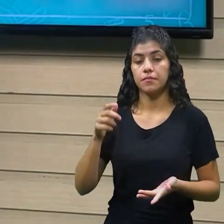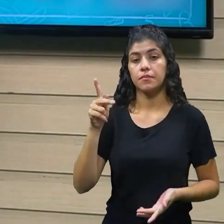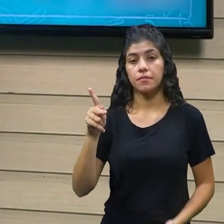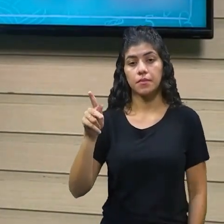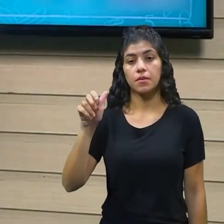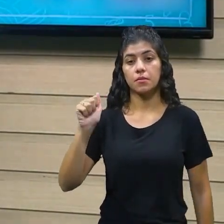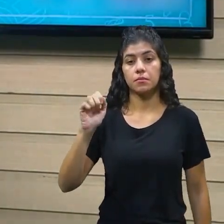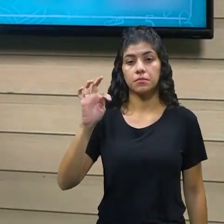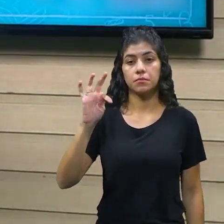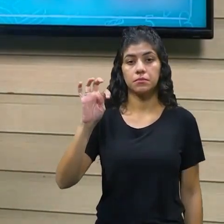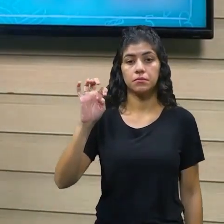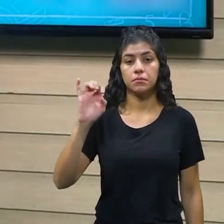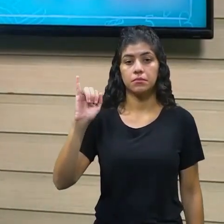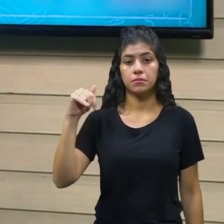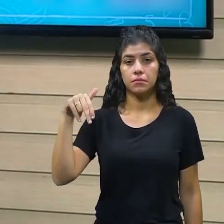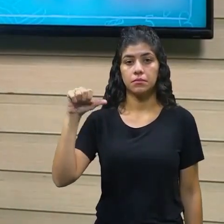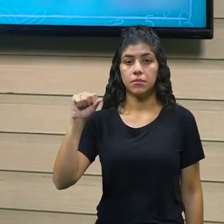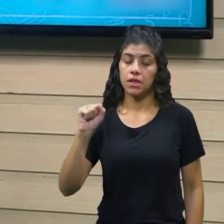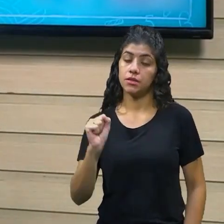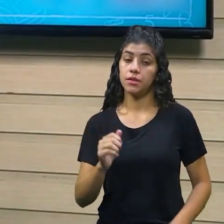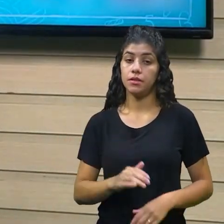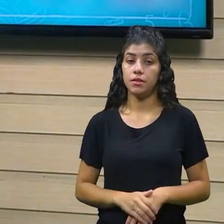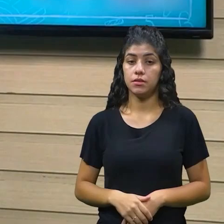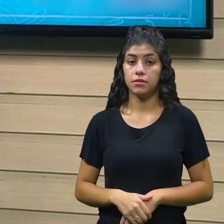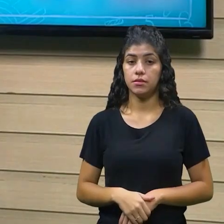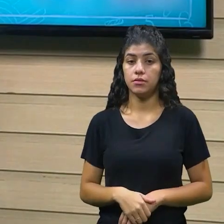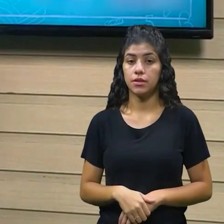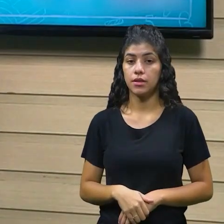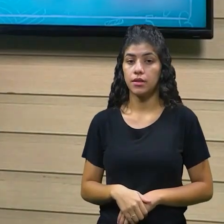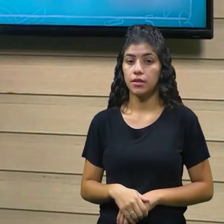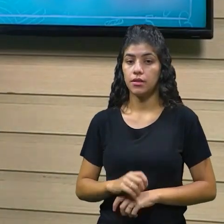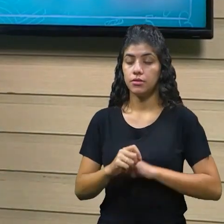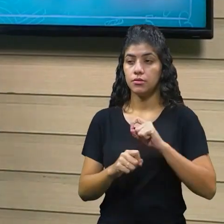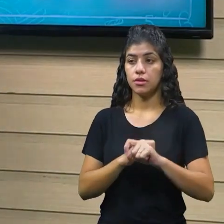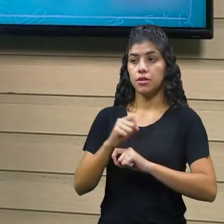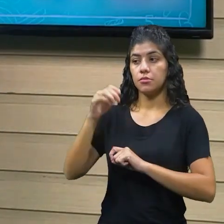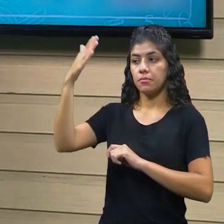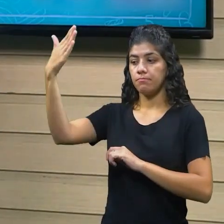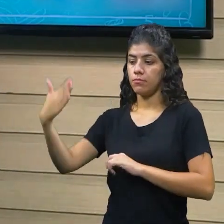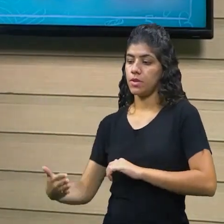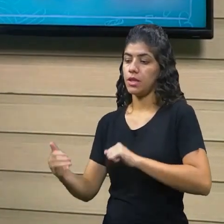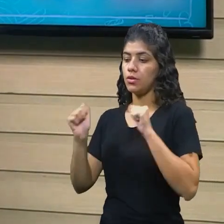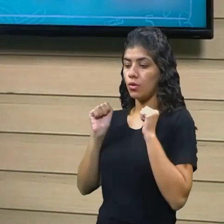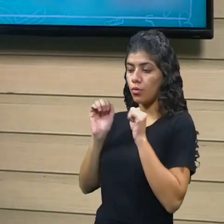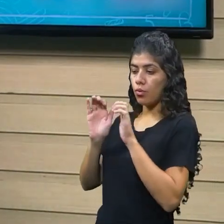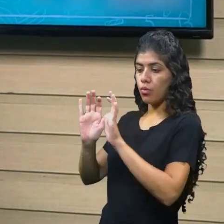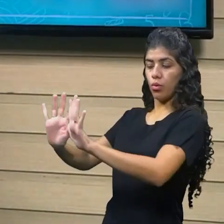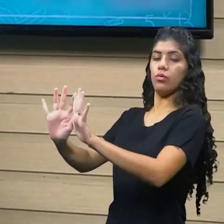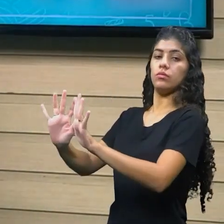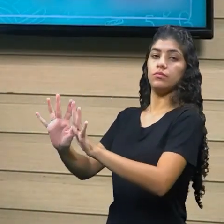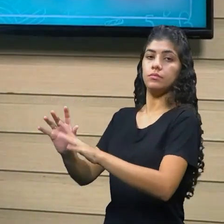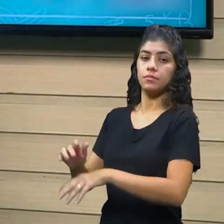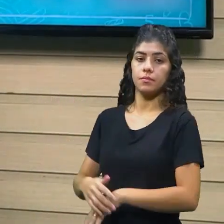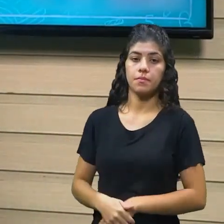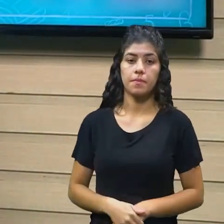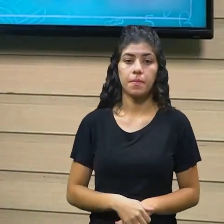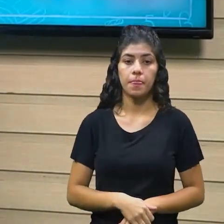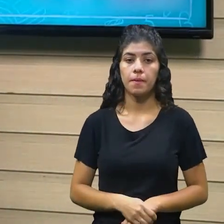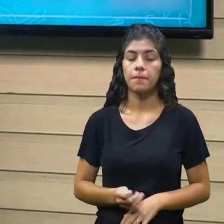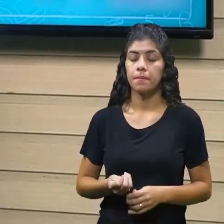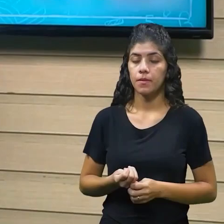estiver andando de patins, e tentar se empurrar de uma parede. Quando você exerce a força sobre essa parede, a